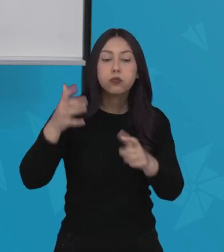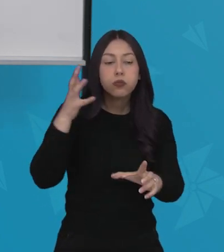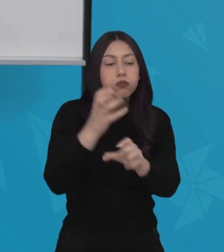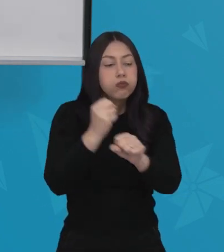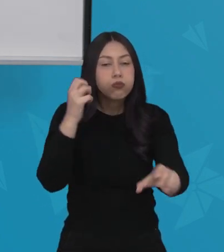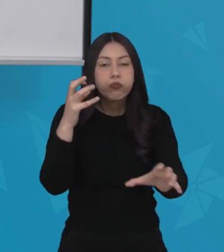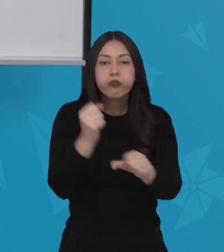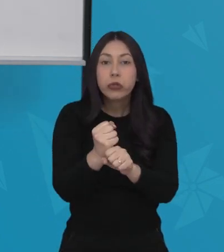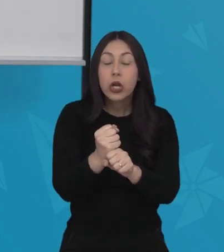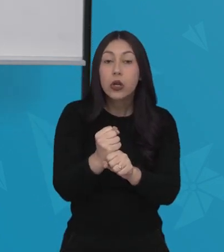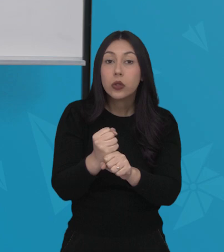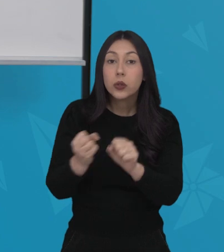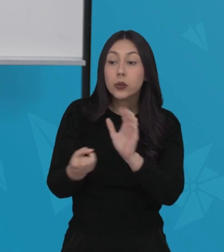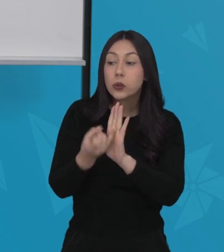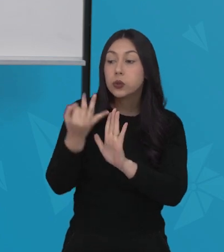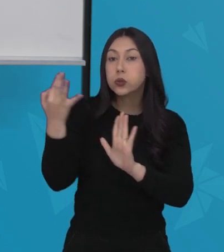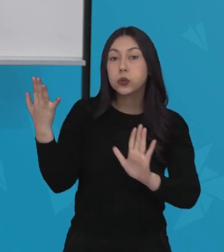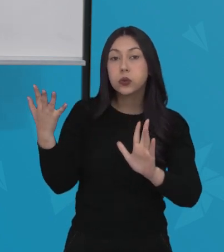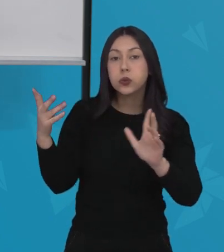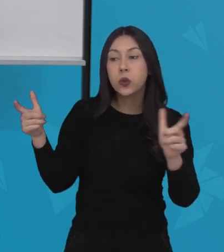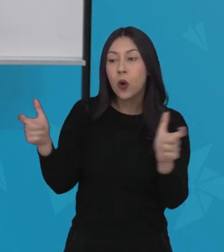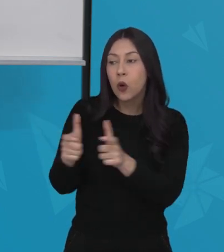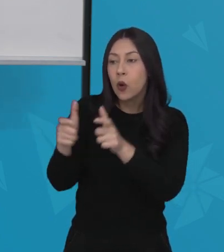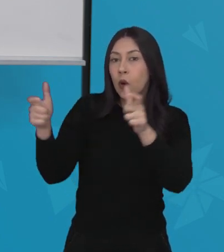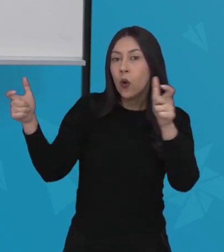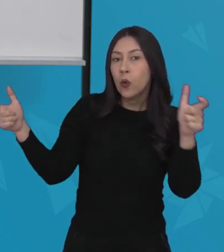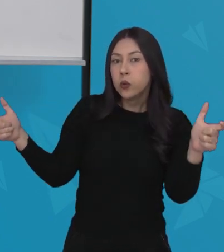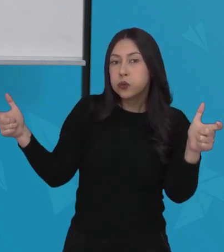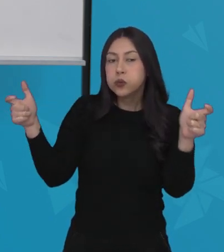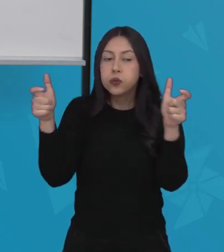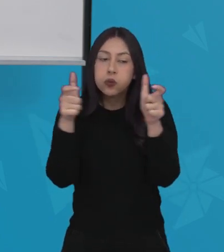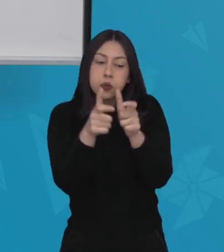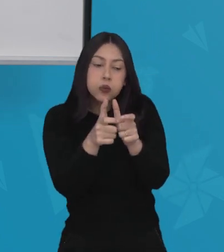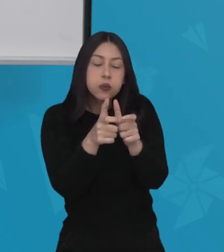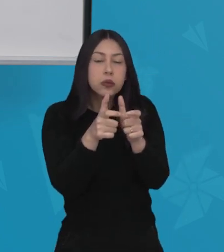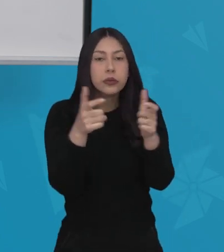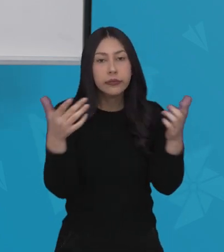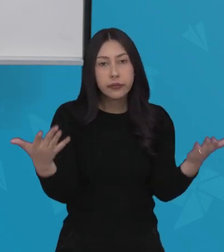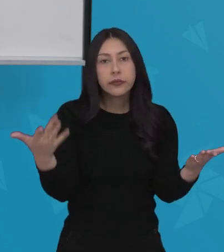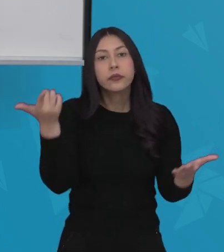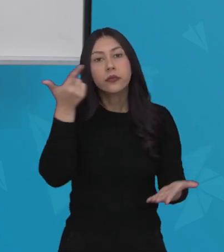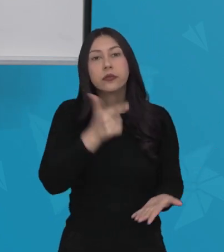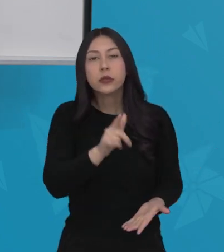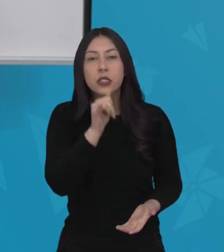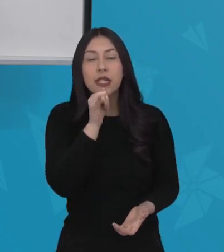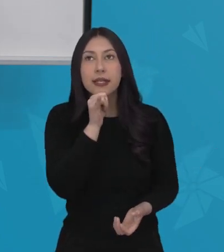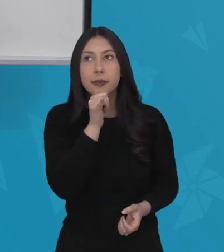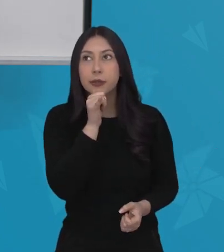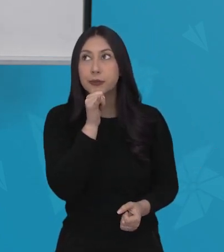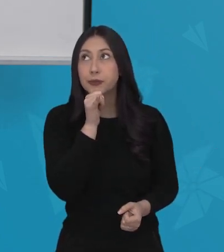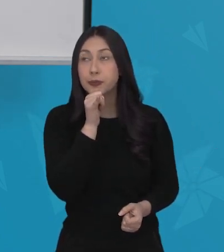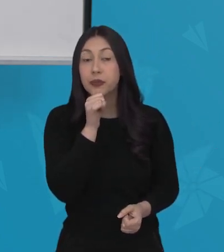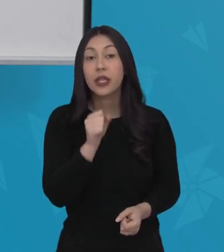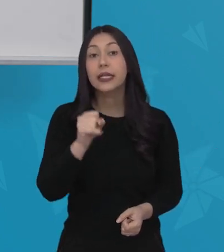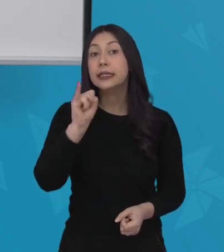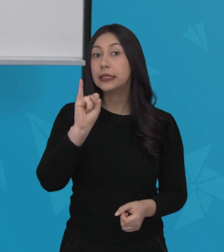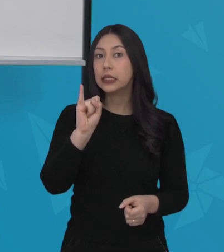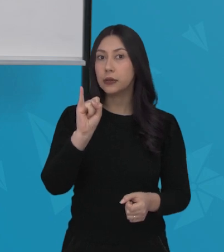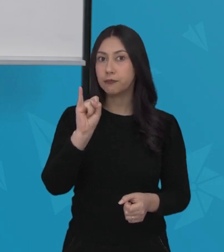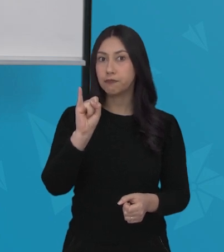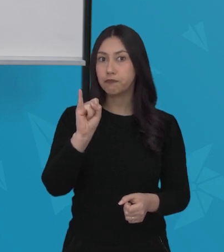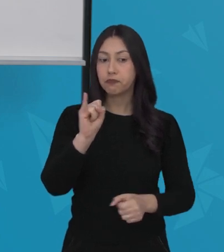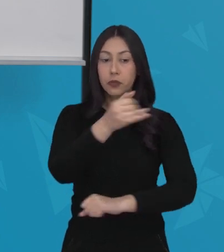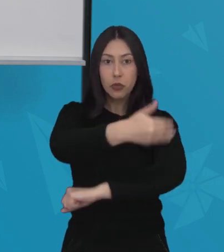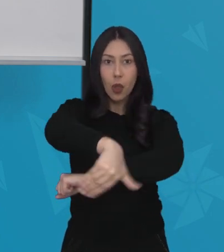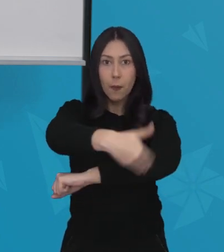valores que estão em diferentes faixas de valores. Então, valores que são muito pequenos, muito grandes. Um exemplo clássico aqui é, se eu for medir o tamanho de